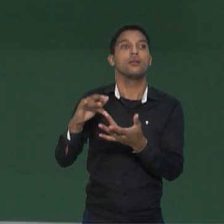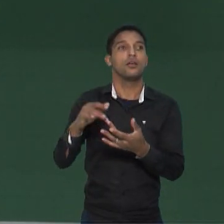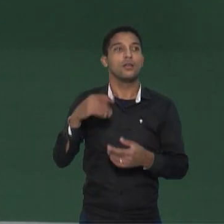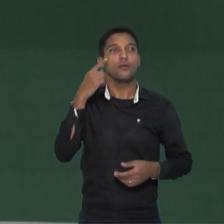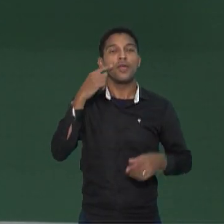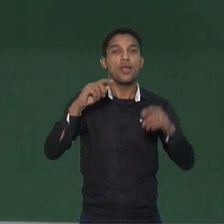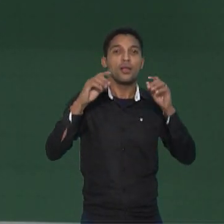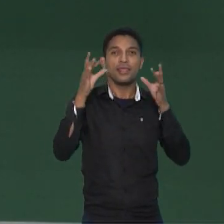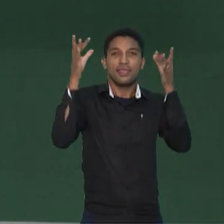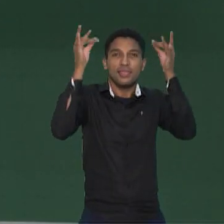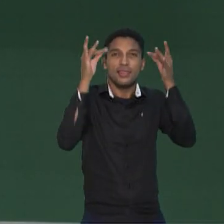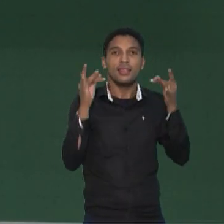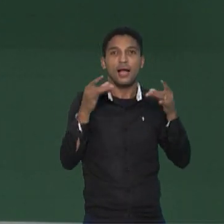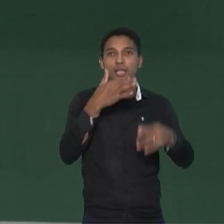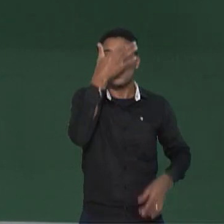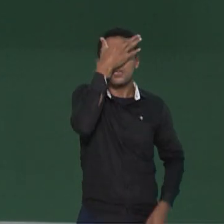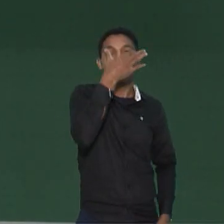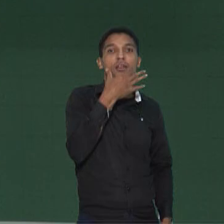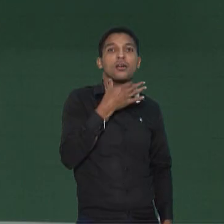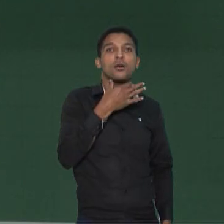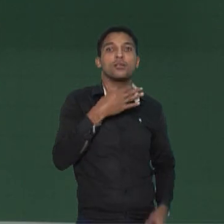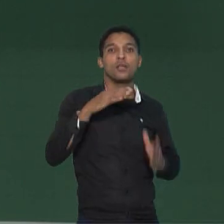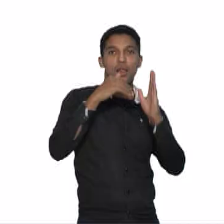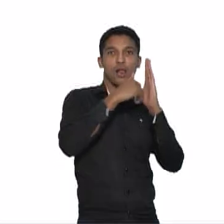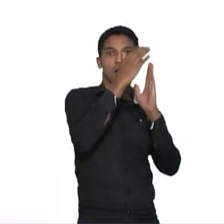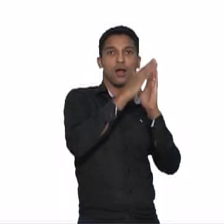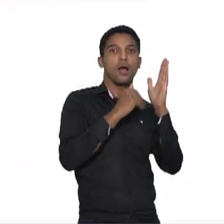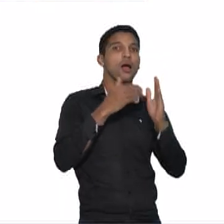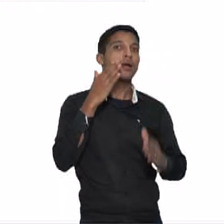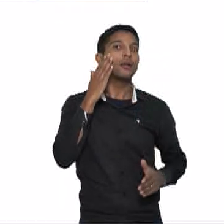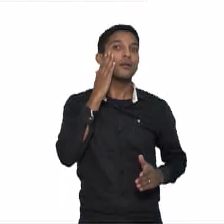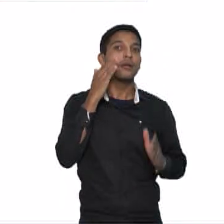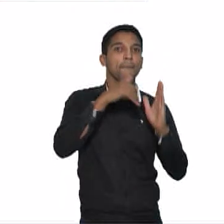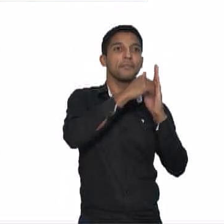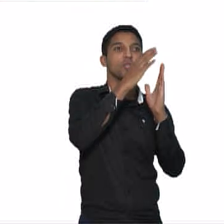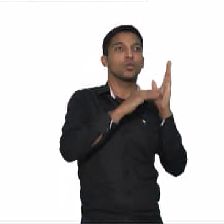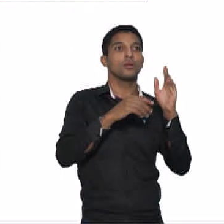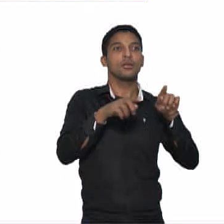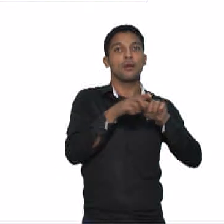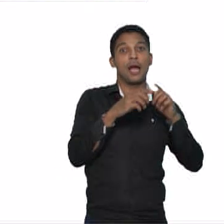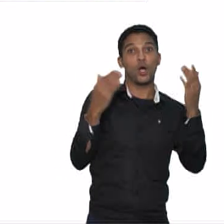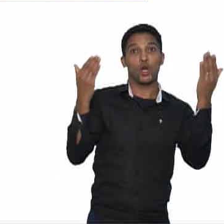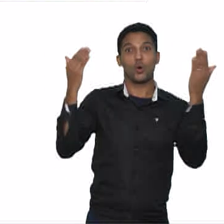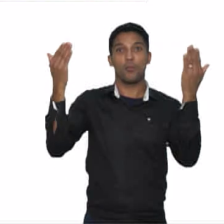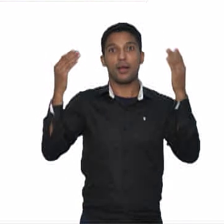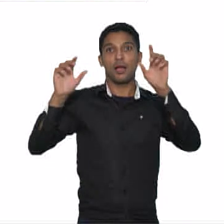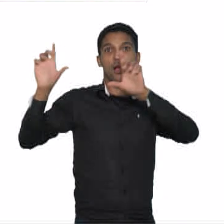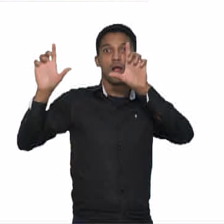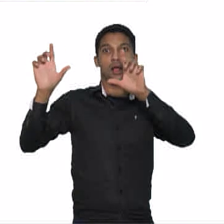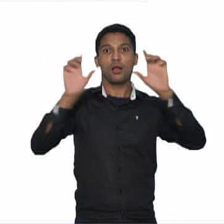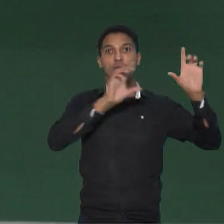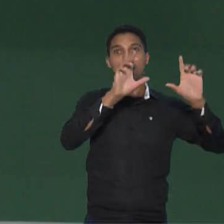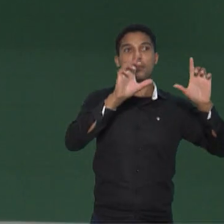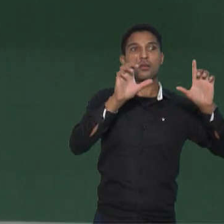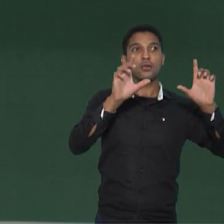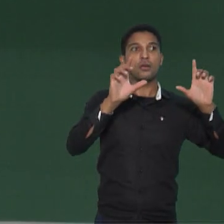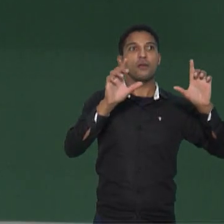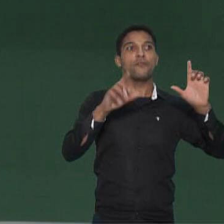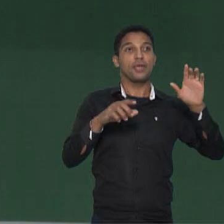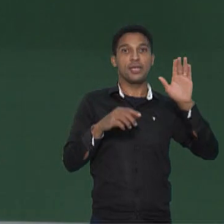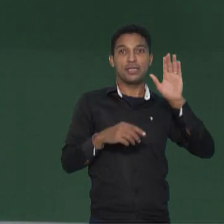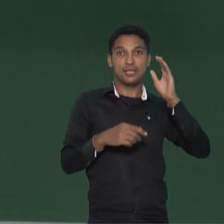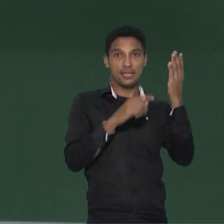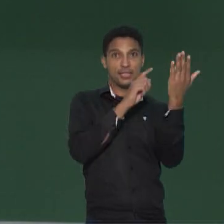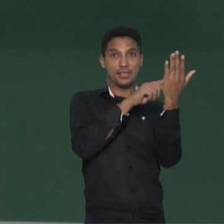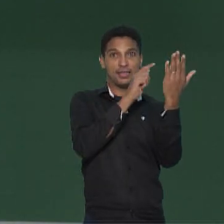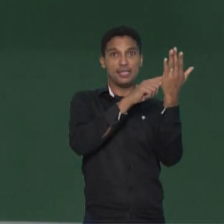rosto, né? Uma figura equestre, e a gente faz a comparação de novo com uma obra do Rafael Sanzio. Veja que aqui não tem a marca de pincel e